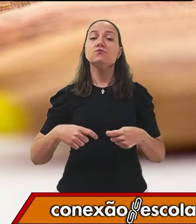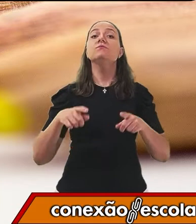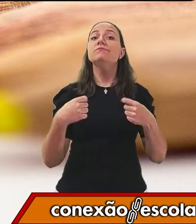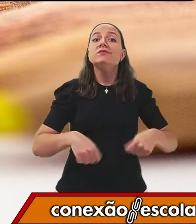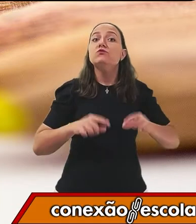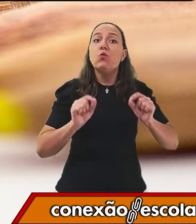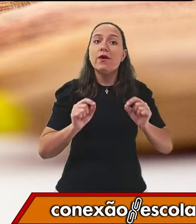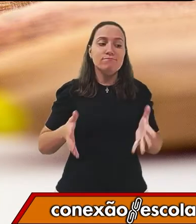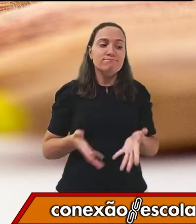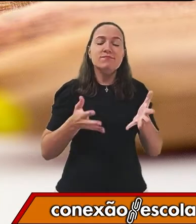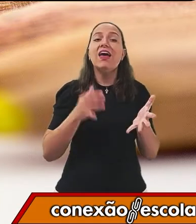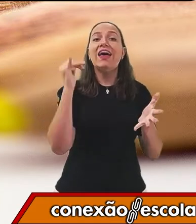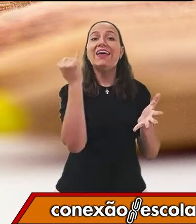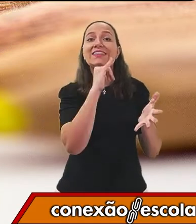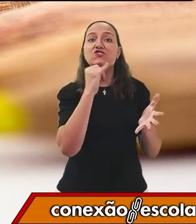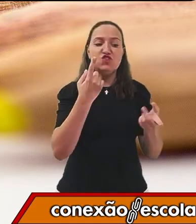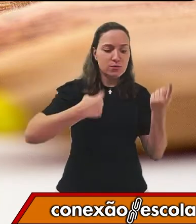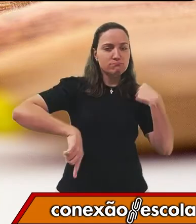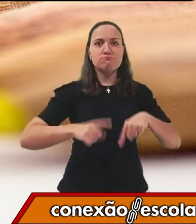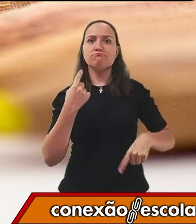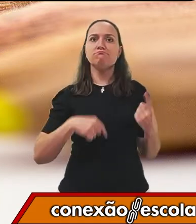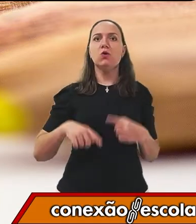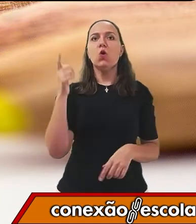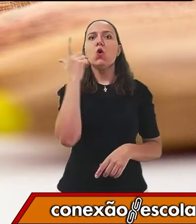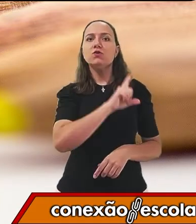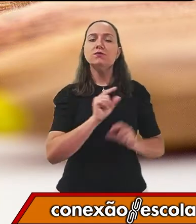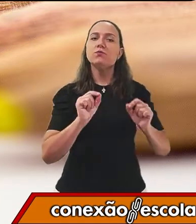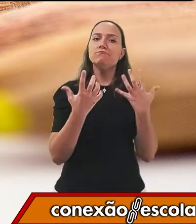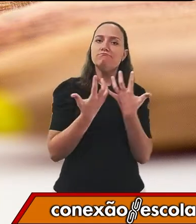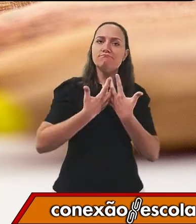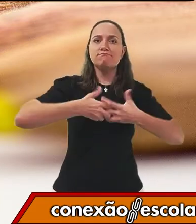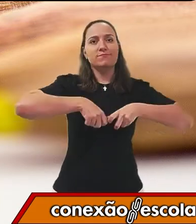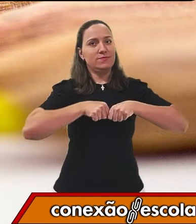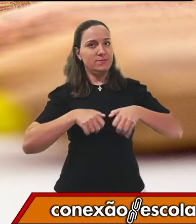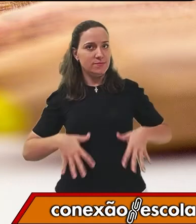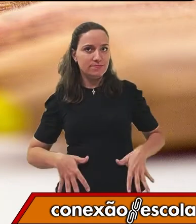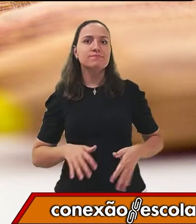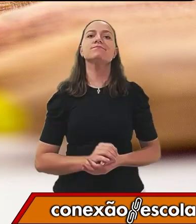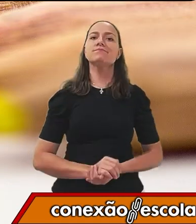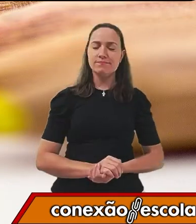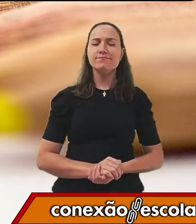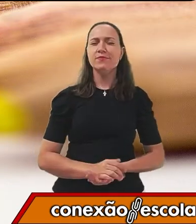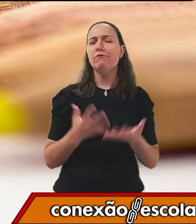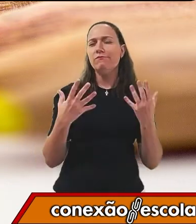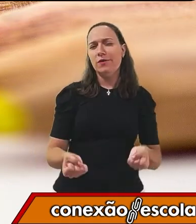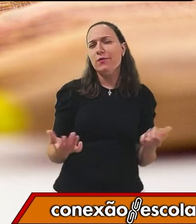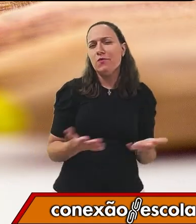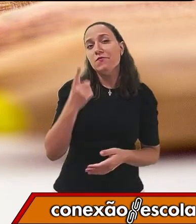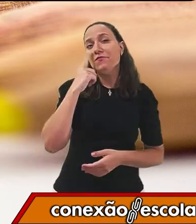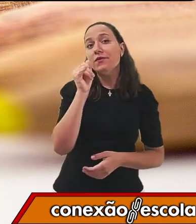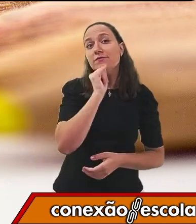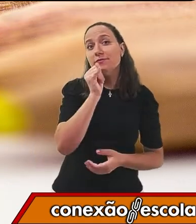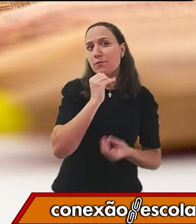para o seu funcionamento, ou seja, o chamado metabolismo. Vamos ver alguns desses seres